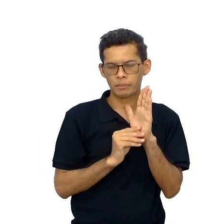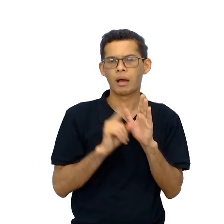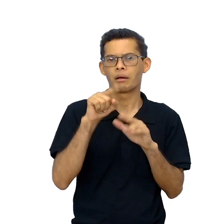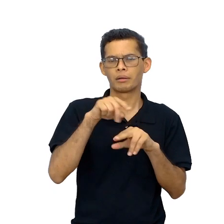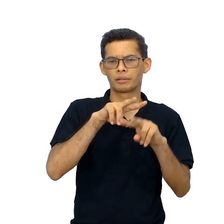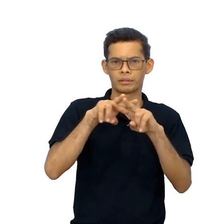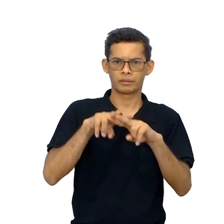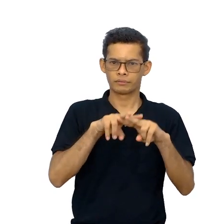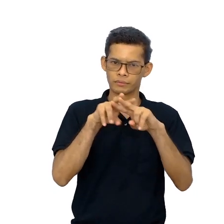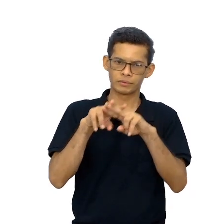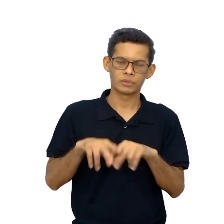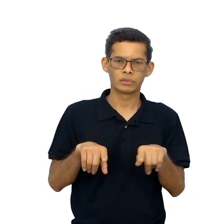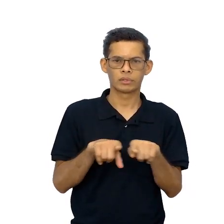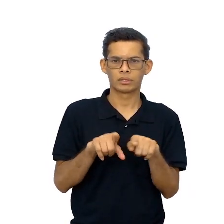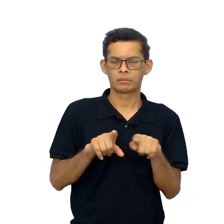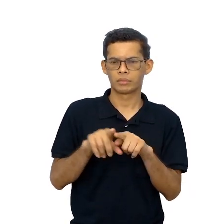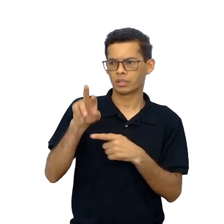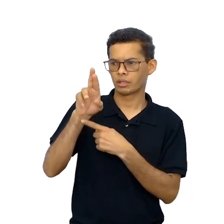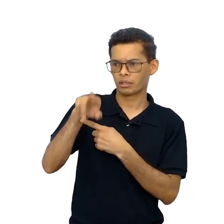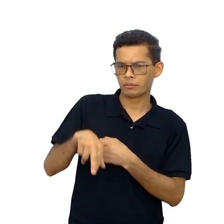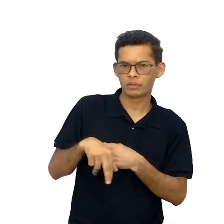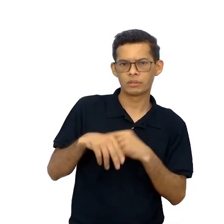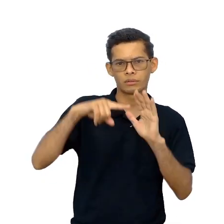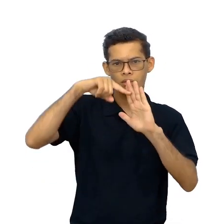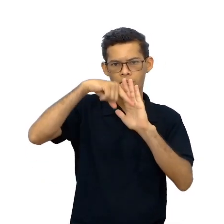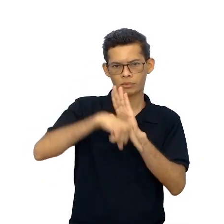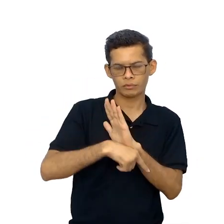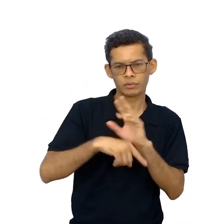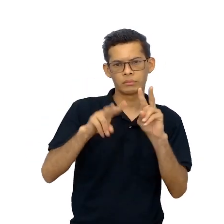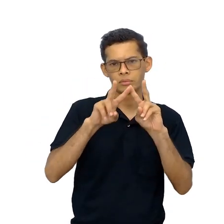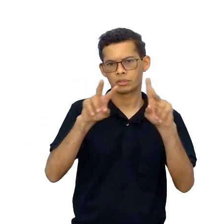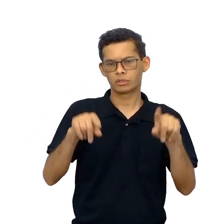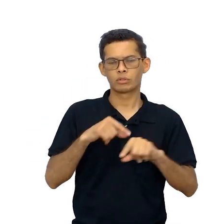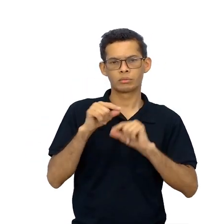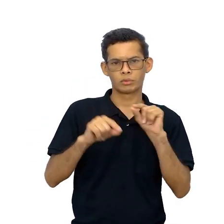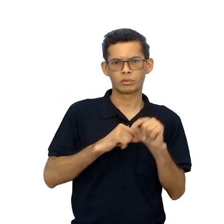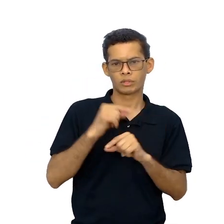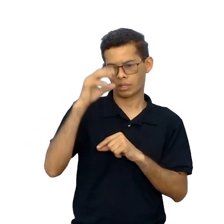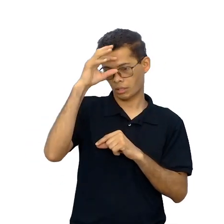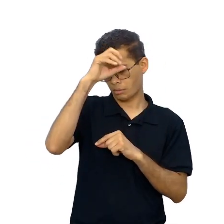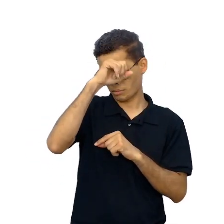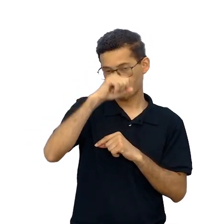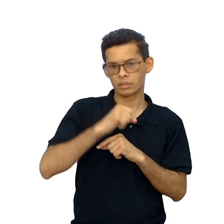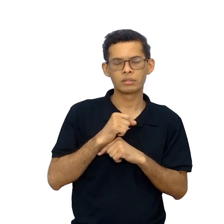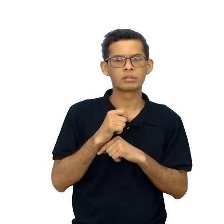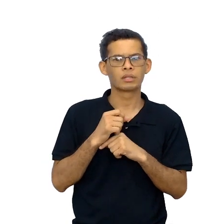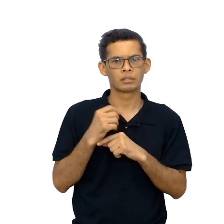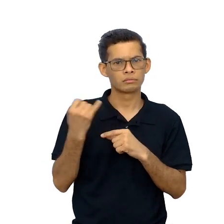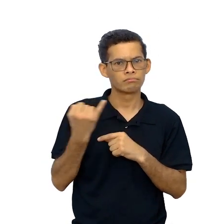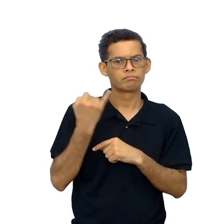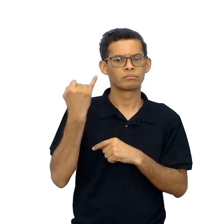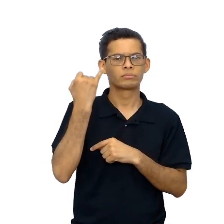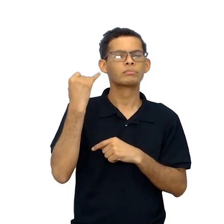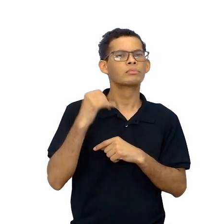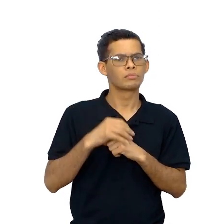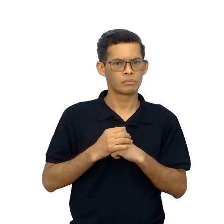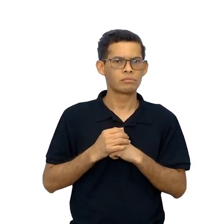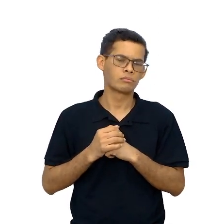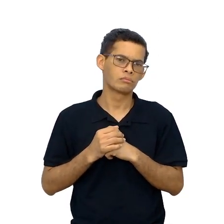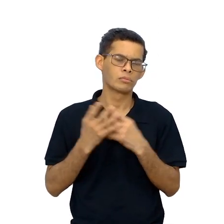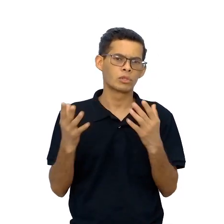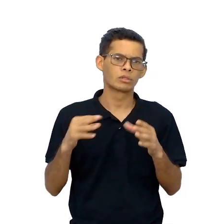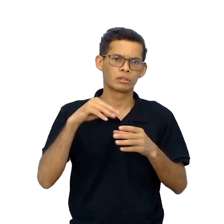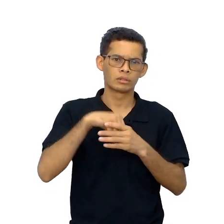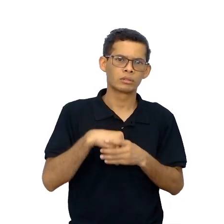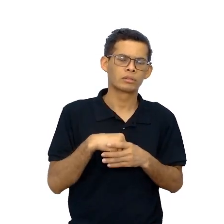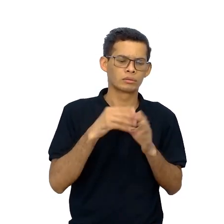né, recuperação e aprofundamento também das aprendizagens essenciais para a continuidade do percurso educacional de todos